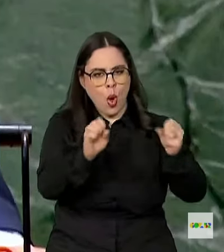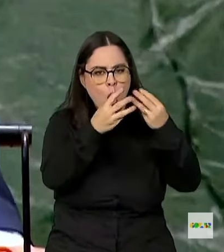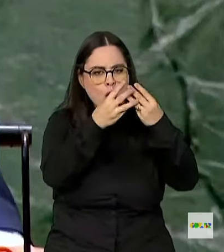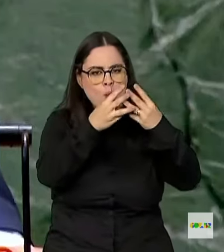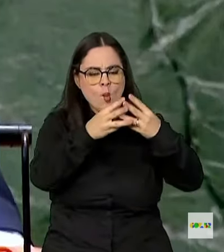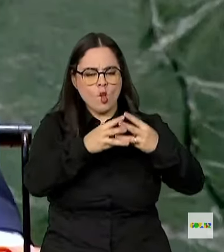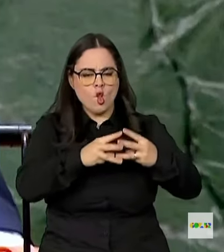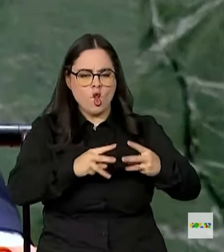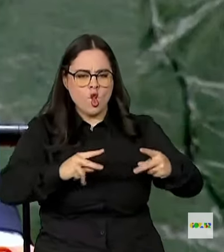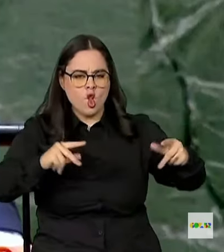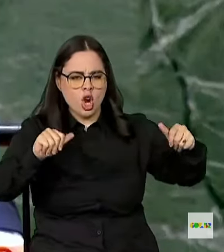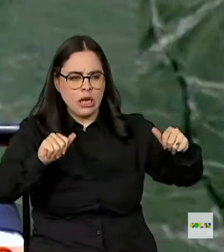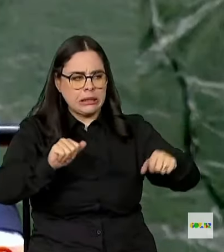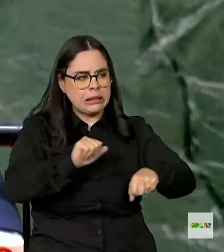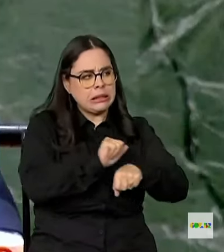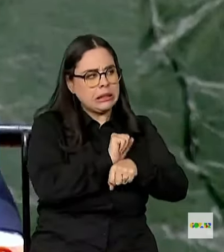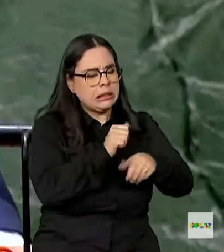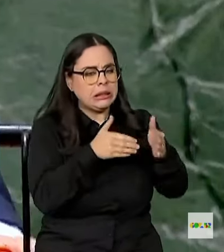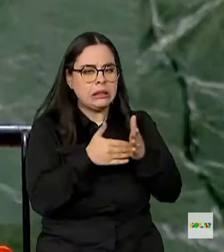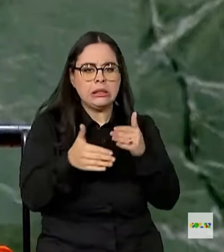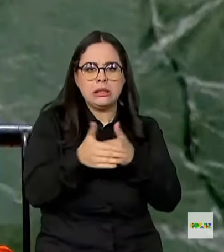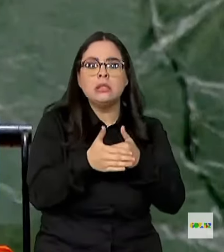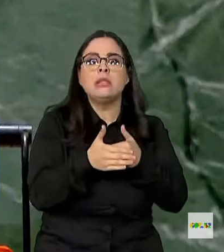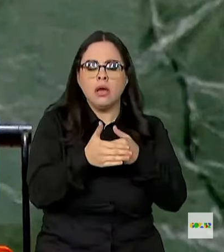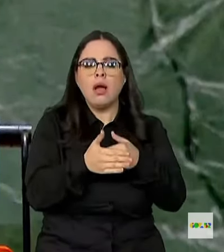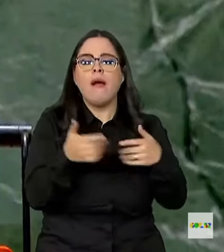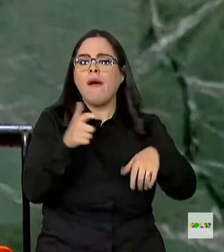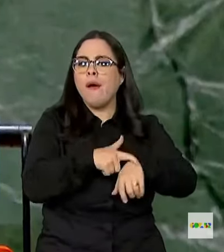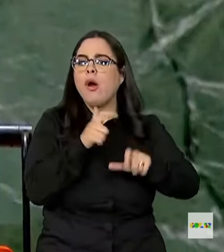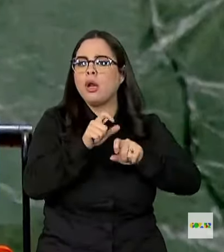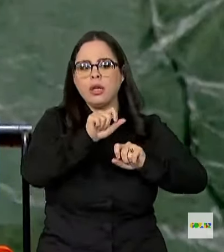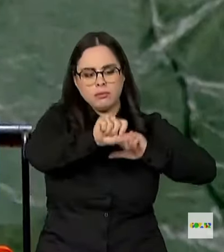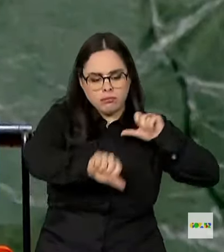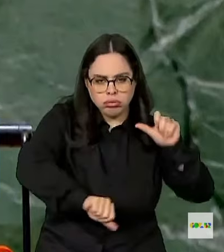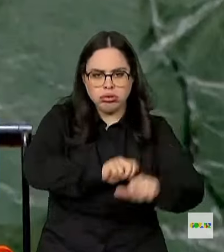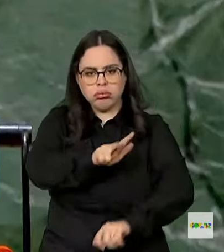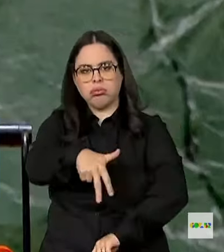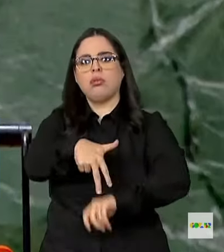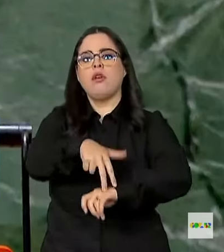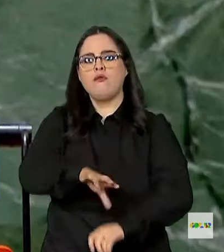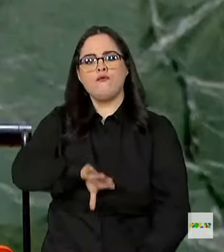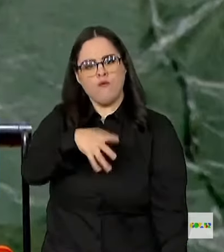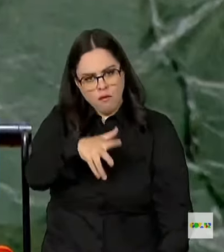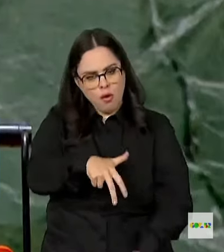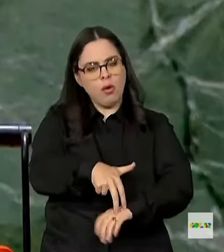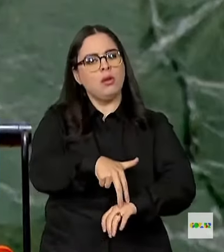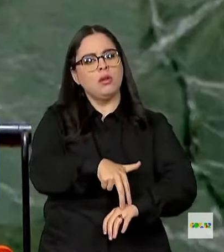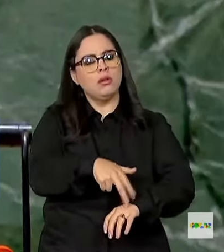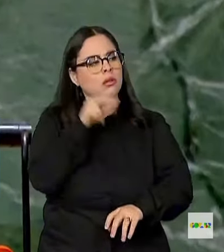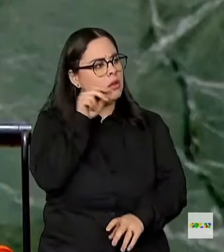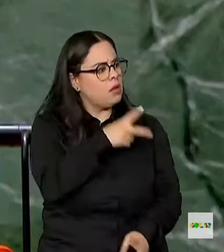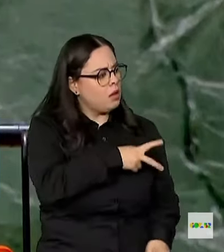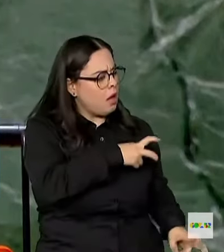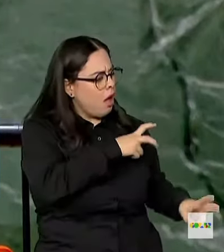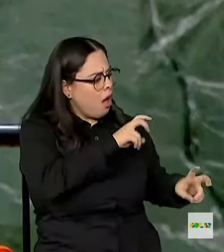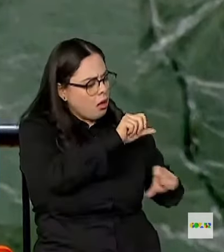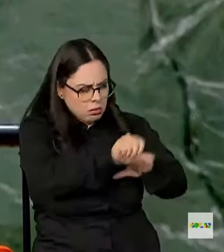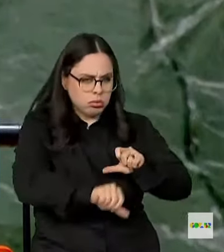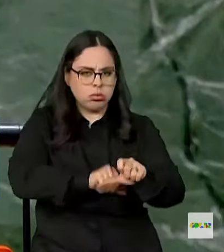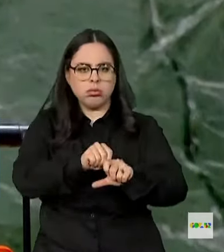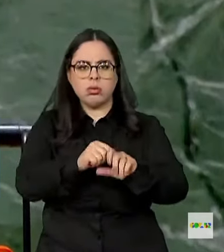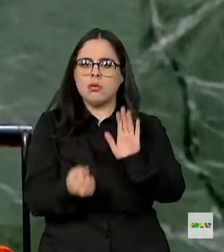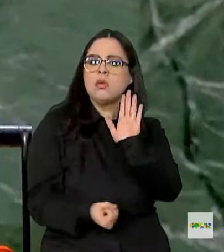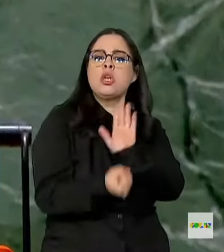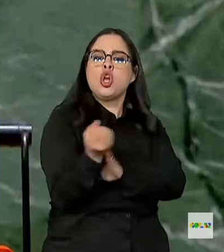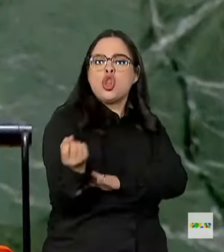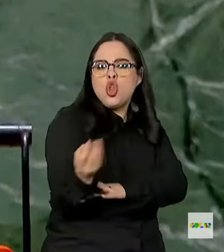esvaziada e paralisada. É hora de reagir com vigor a essa situação, restituindo à